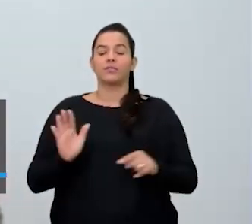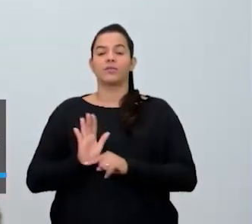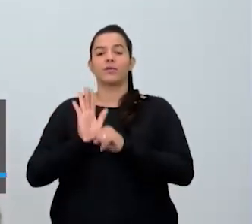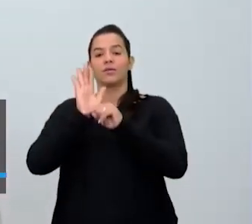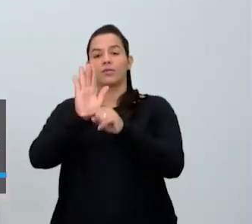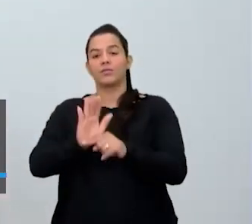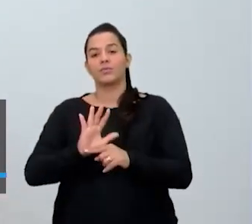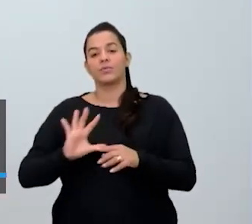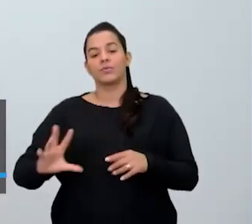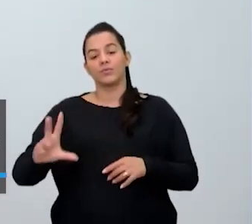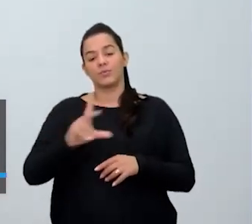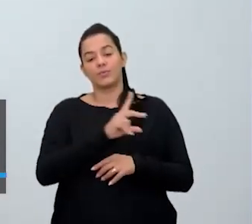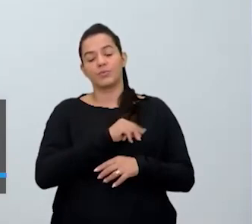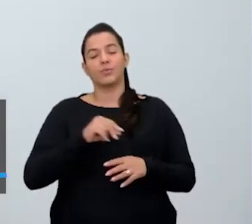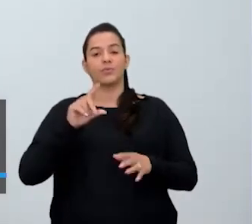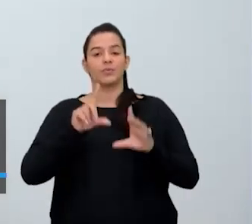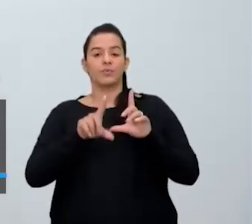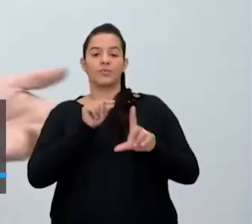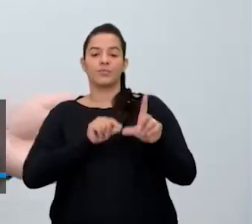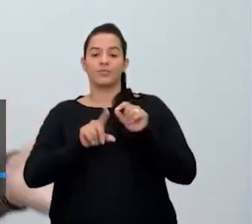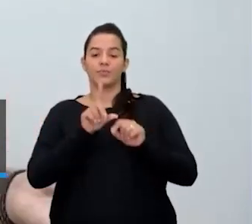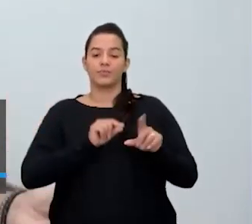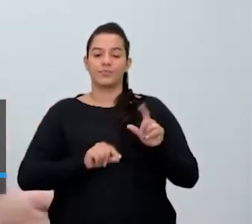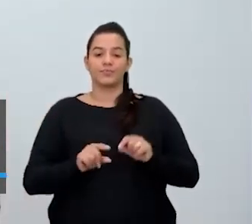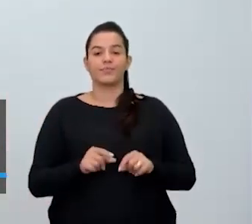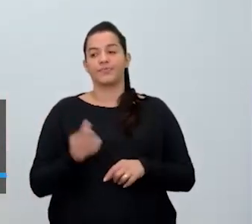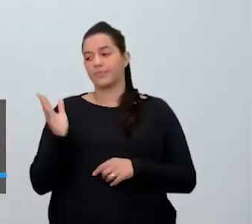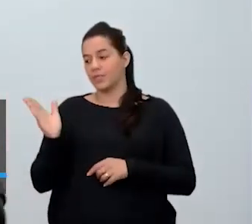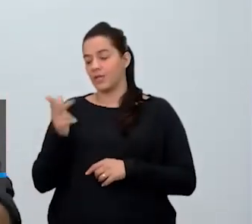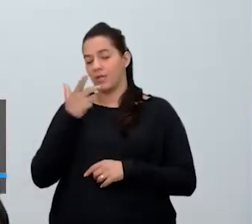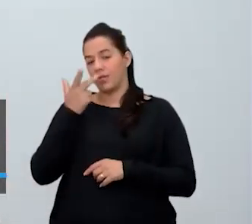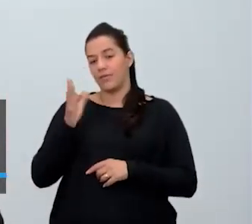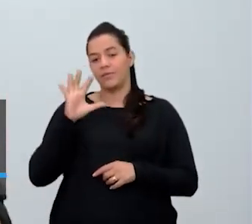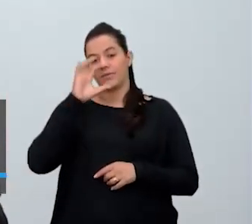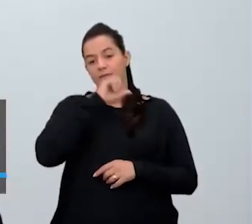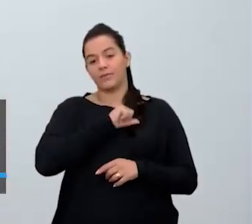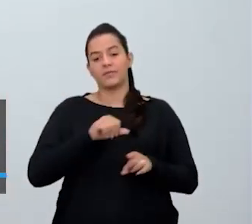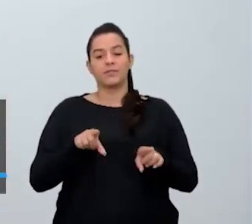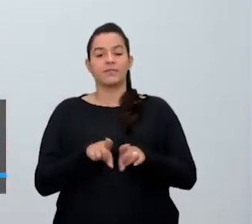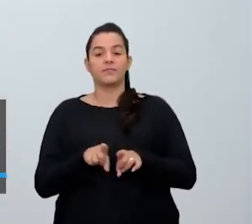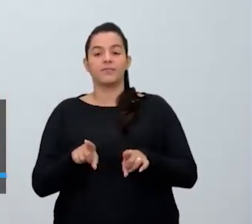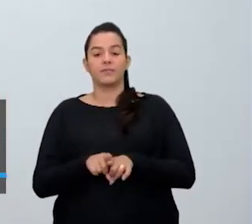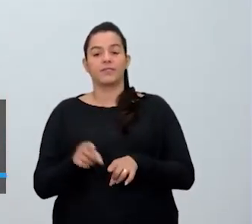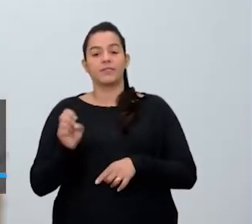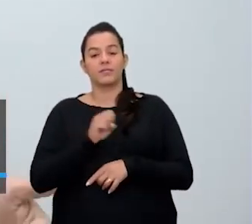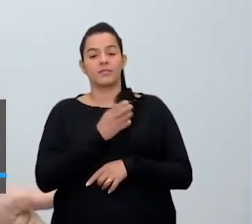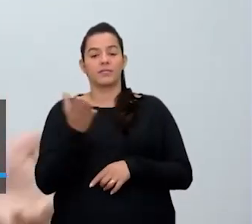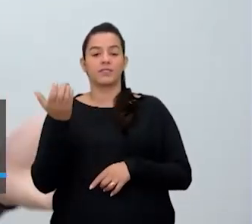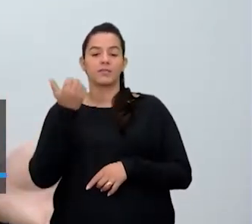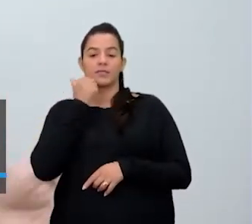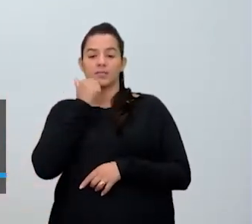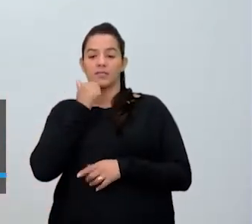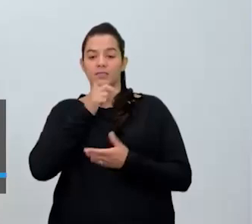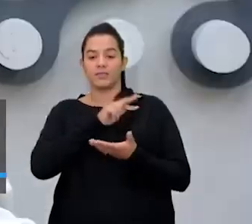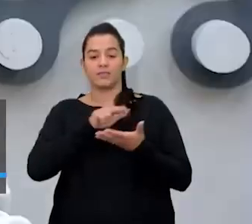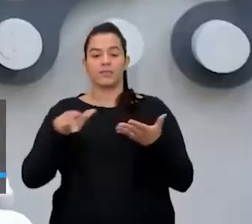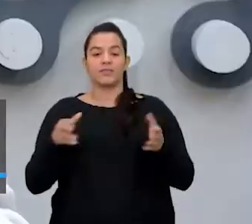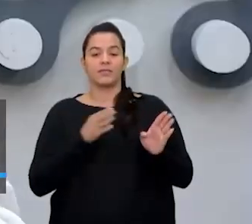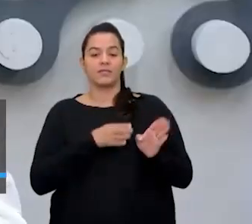nessa classificação, porque você até poderia falar rapidinho aqui para nós, ciência tem um método, não é